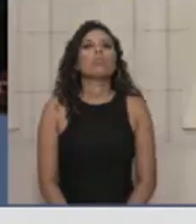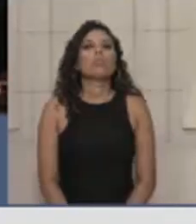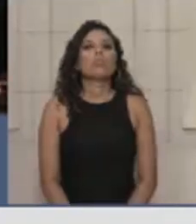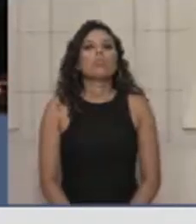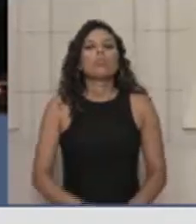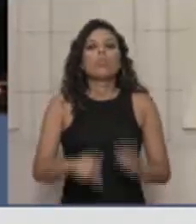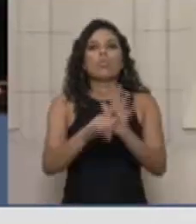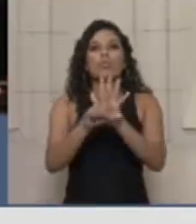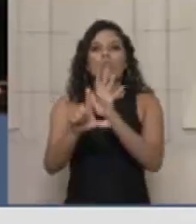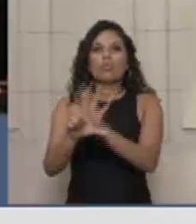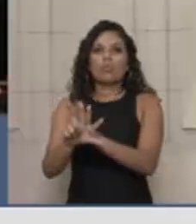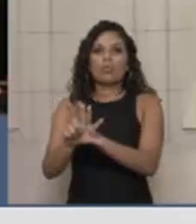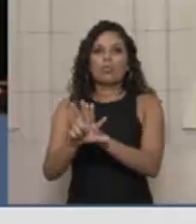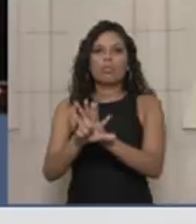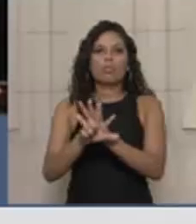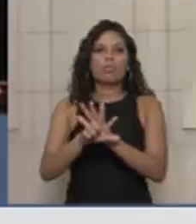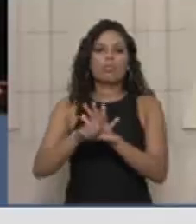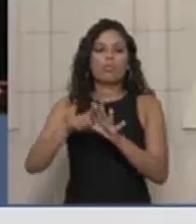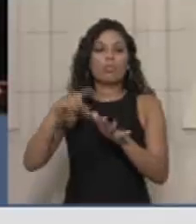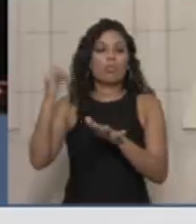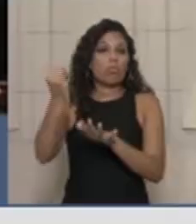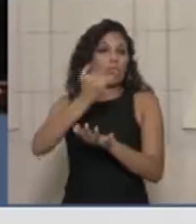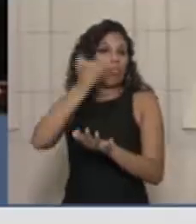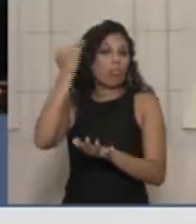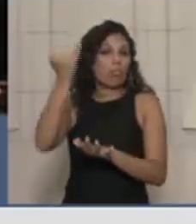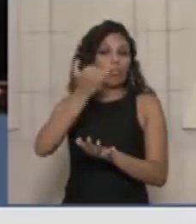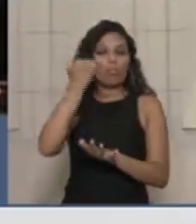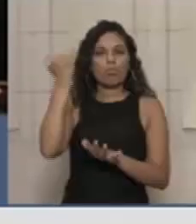esse projeto é tão meritório,